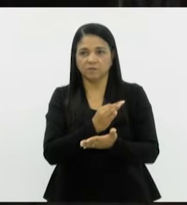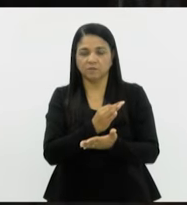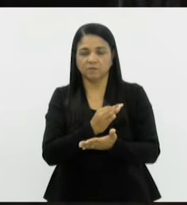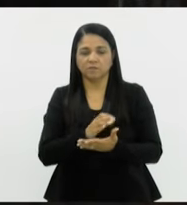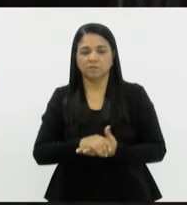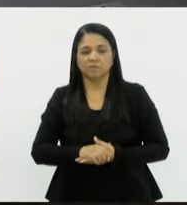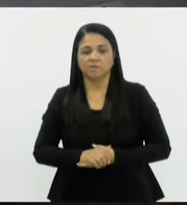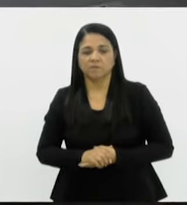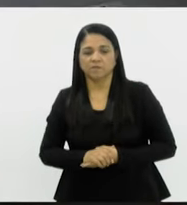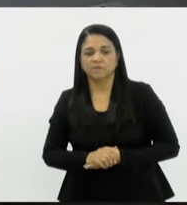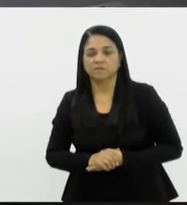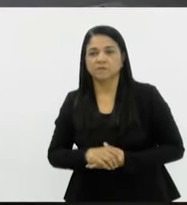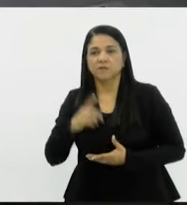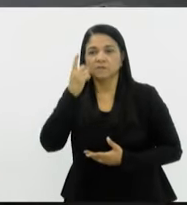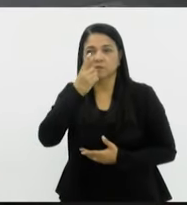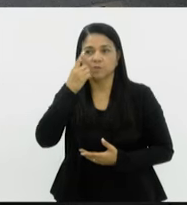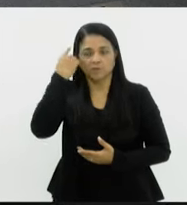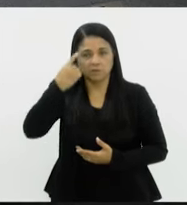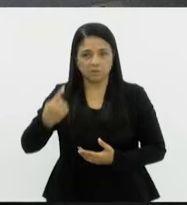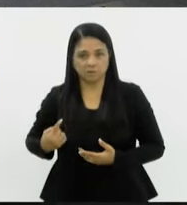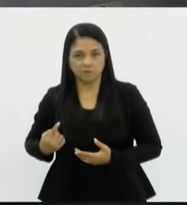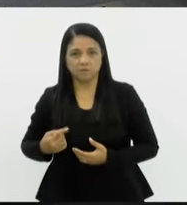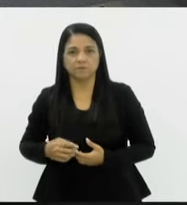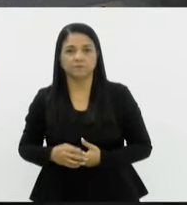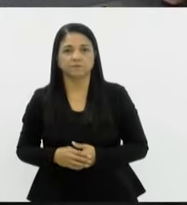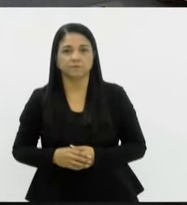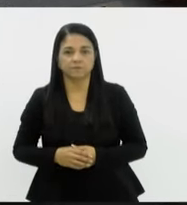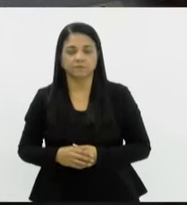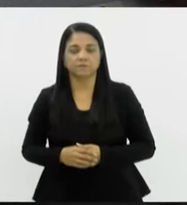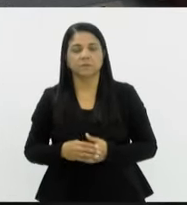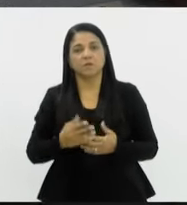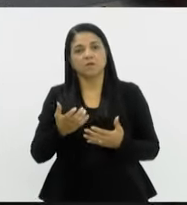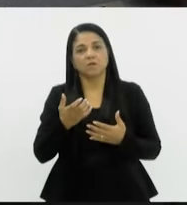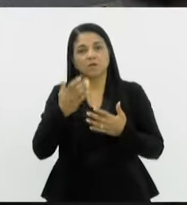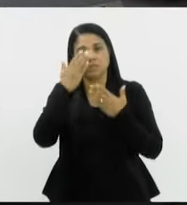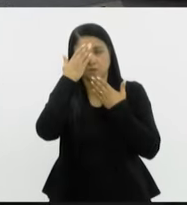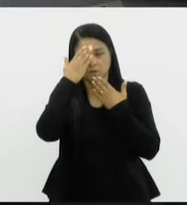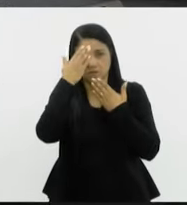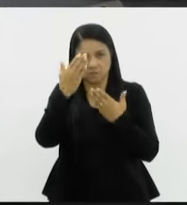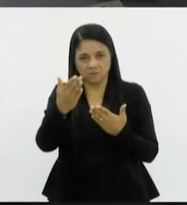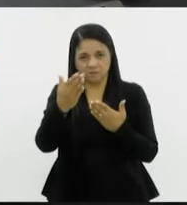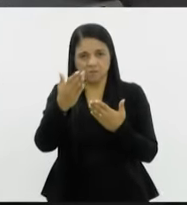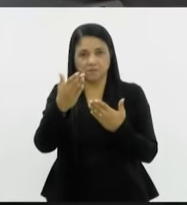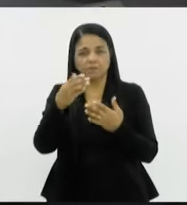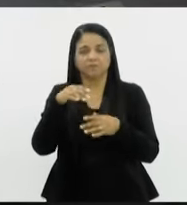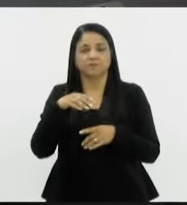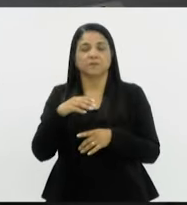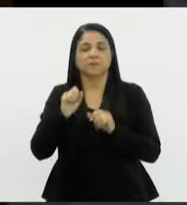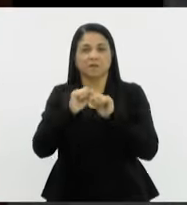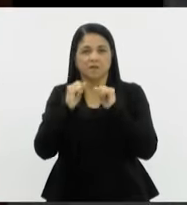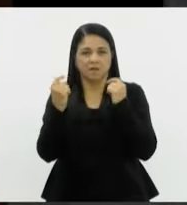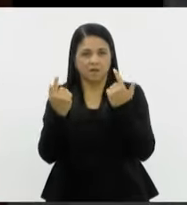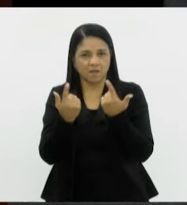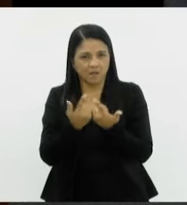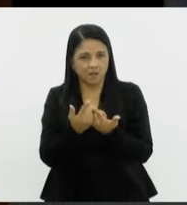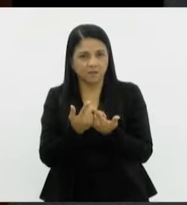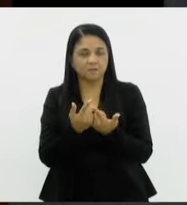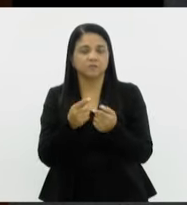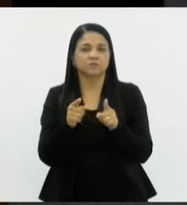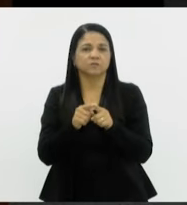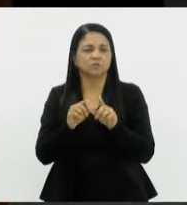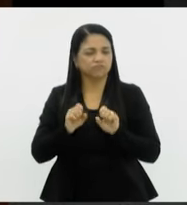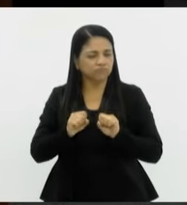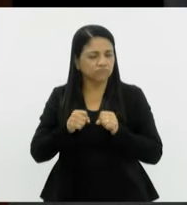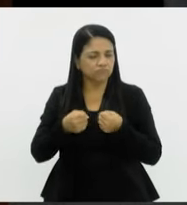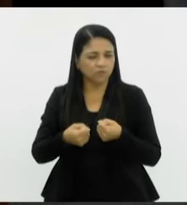promulgação. Deputada Dani Balbi. Queria agradecer à casa, parabenizar os esforços coletivos de todas e